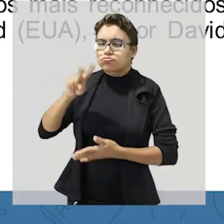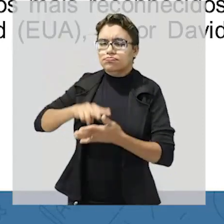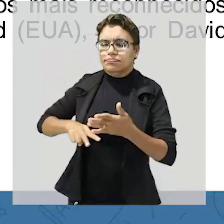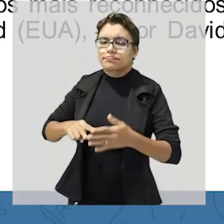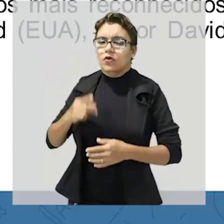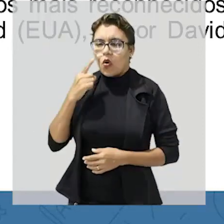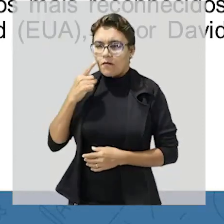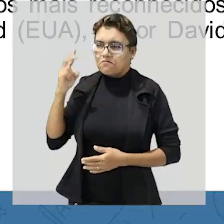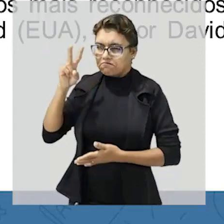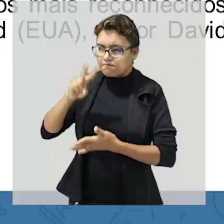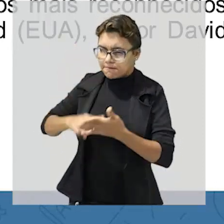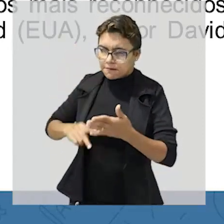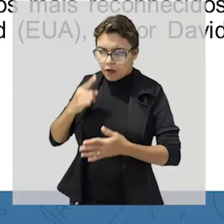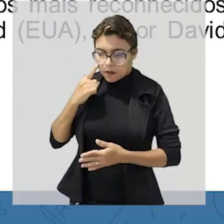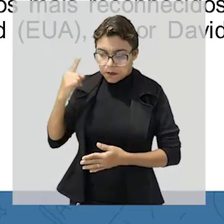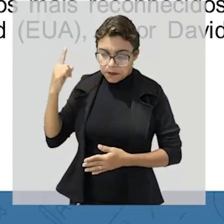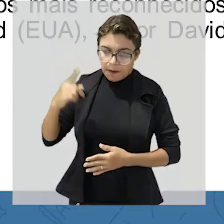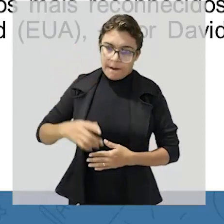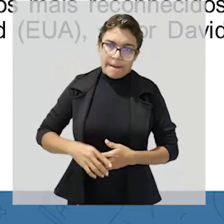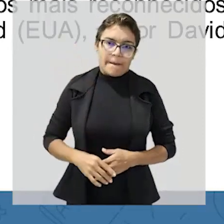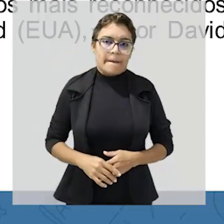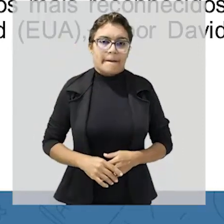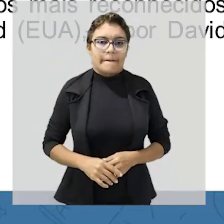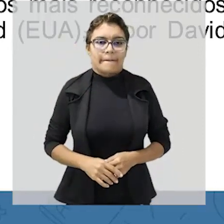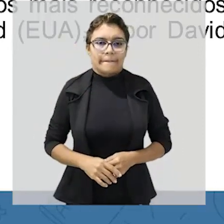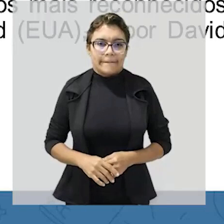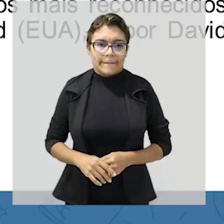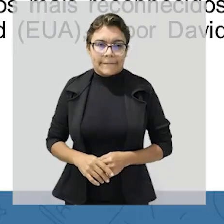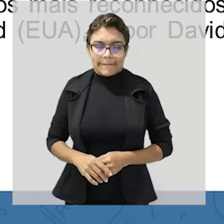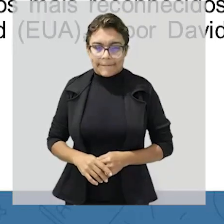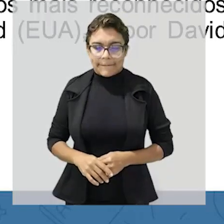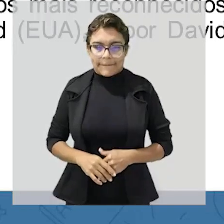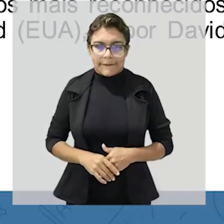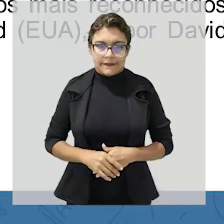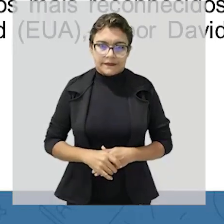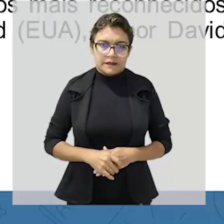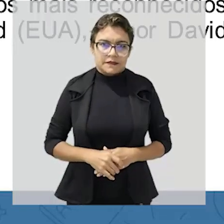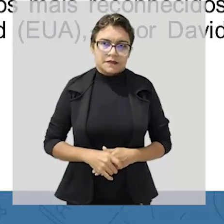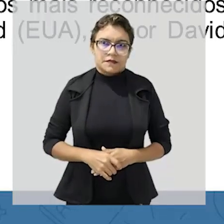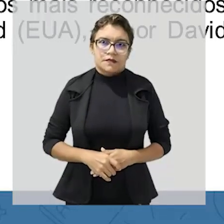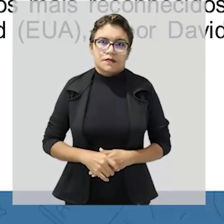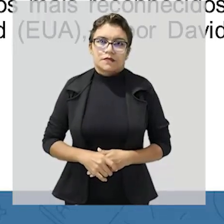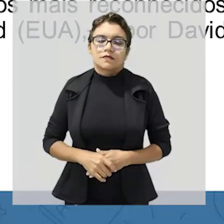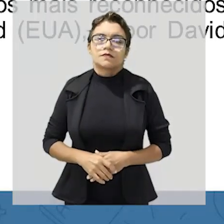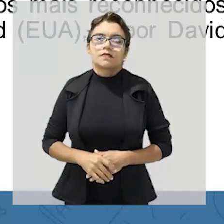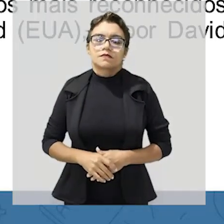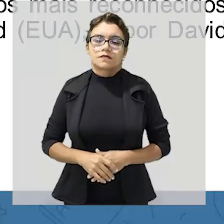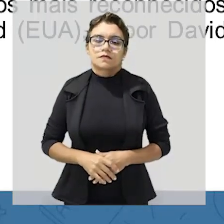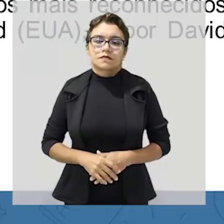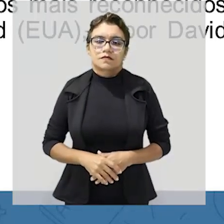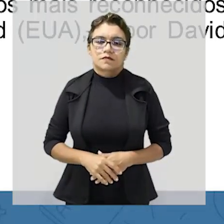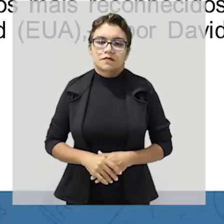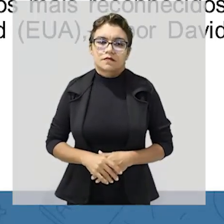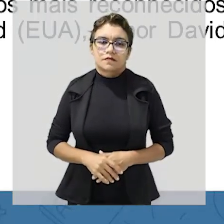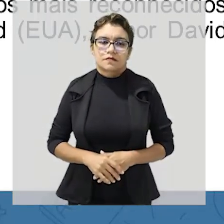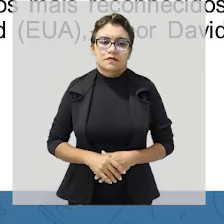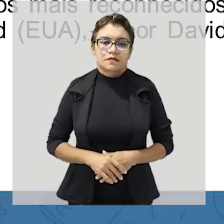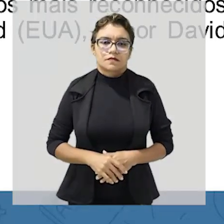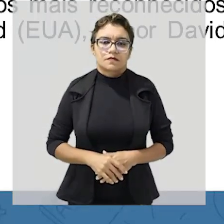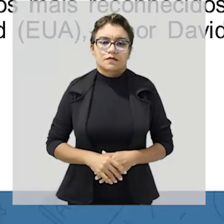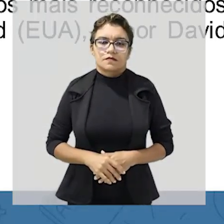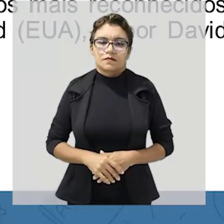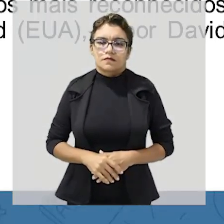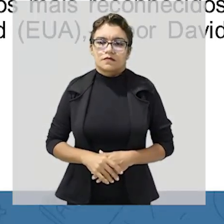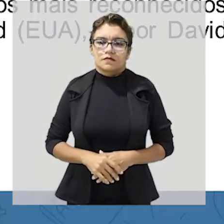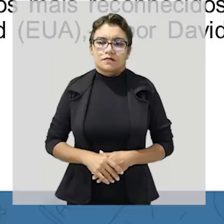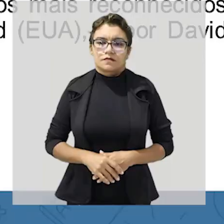com um fim, né? A fim de, separado, tá, gente? A fim de